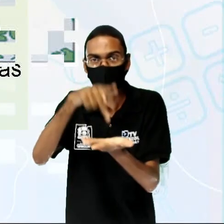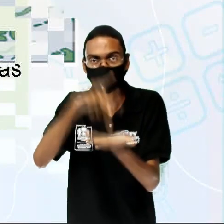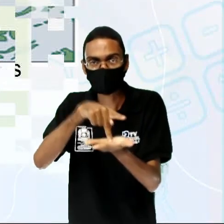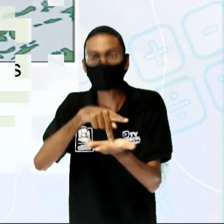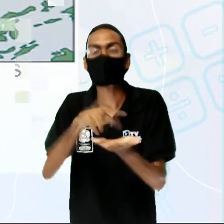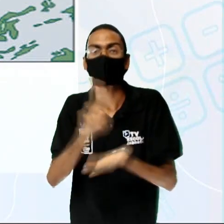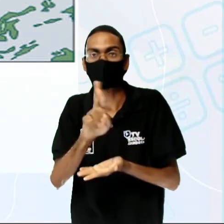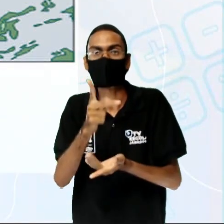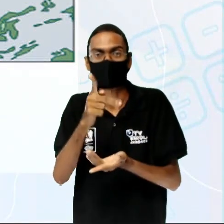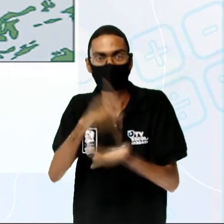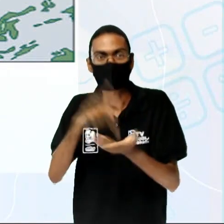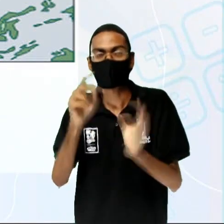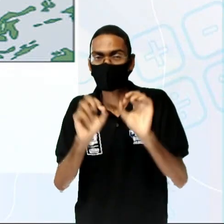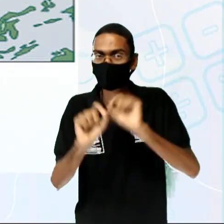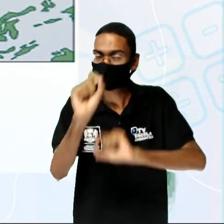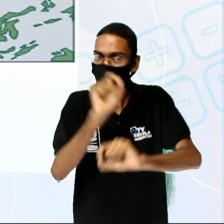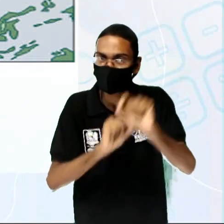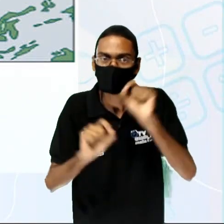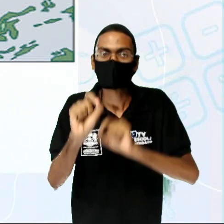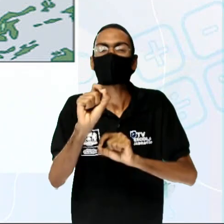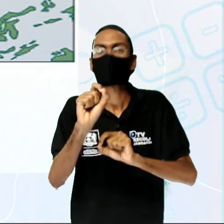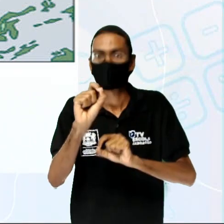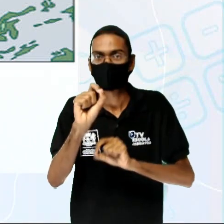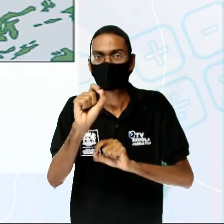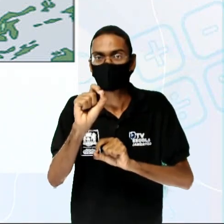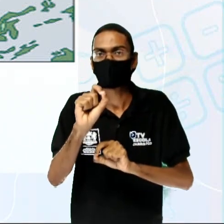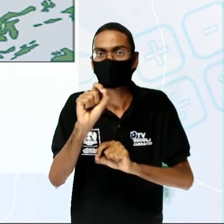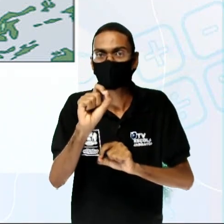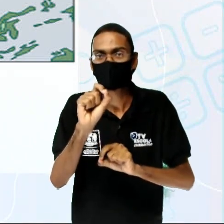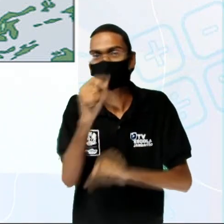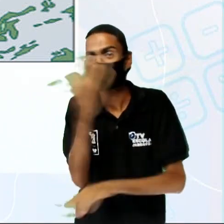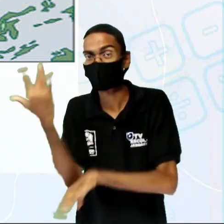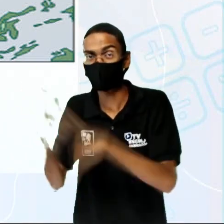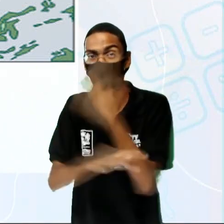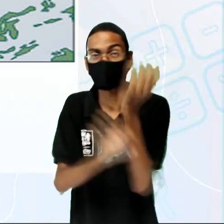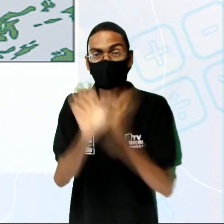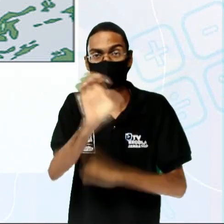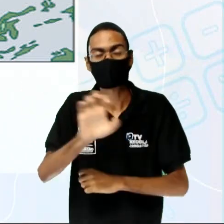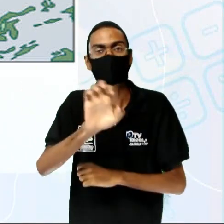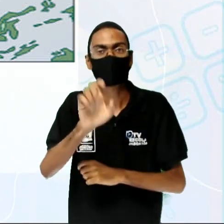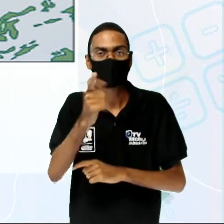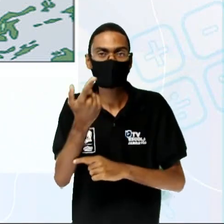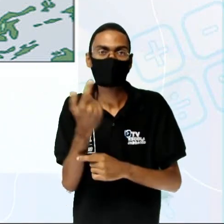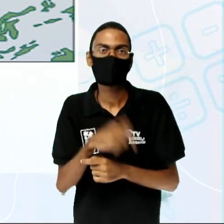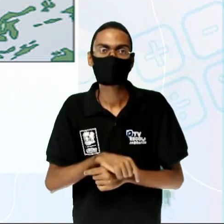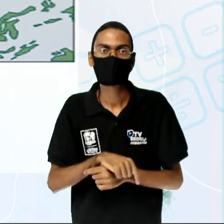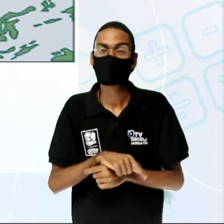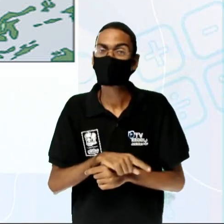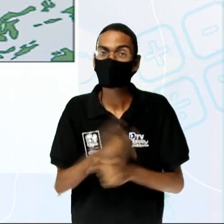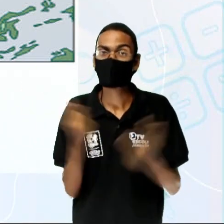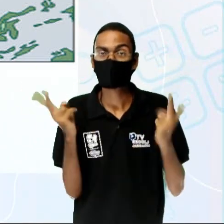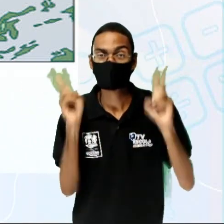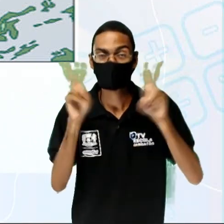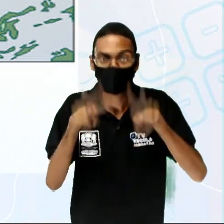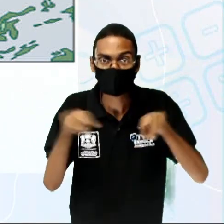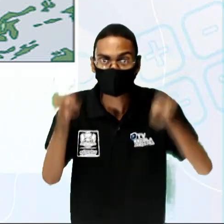florestas equatoriais. Bom, a gente tem aqui basicamente a localização ou a